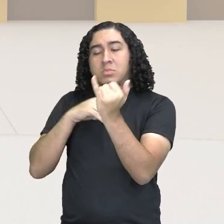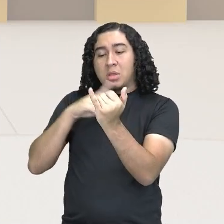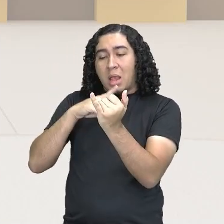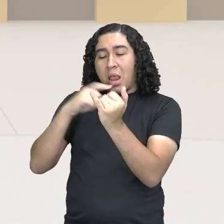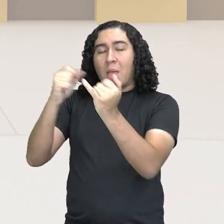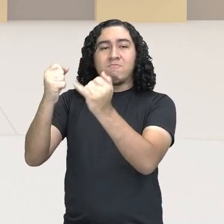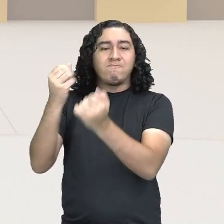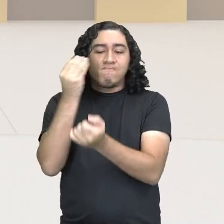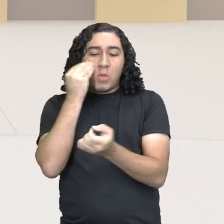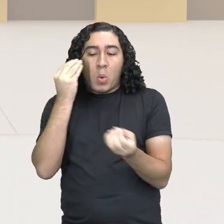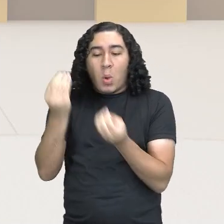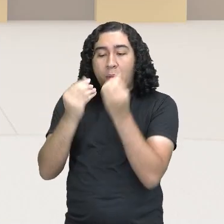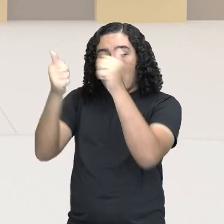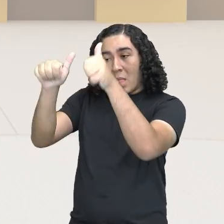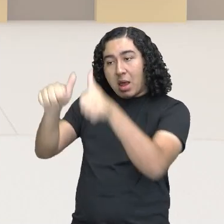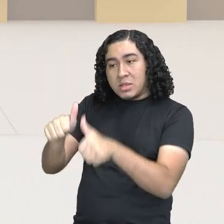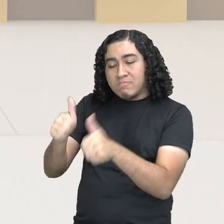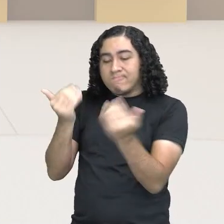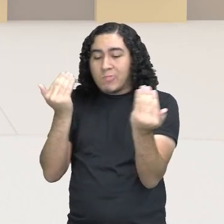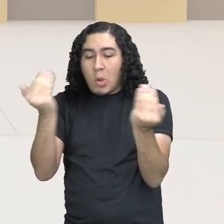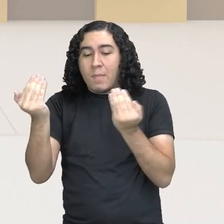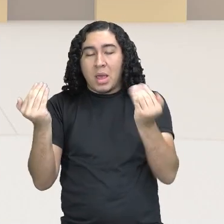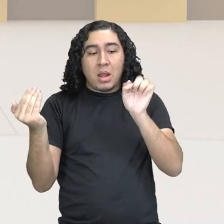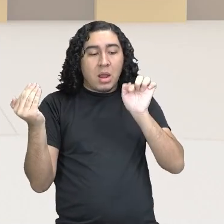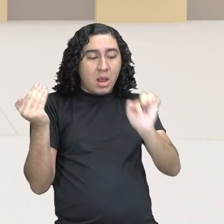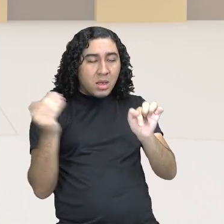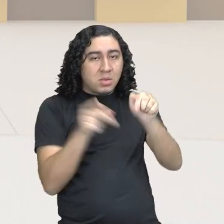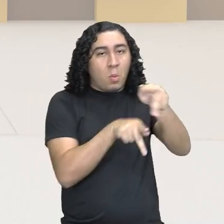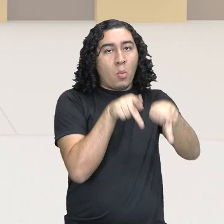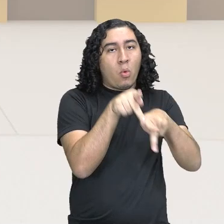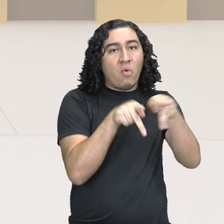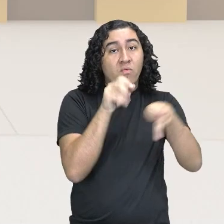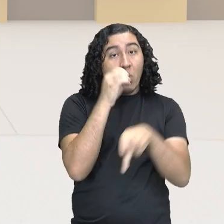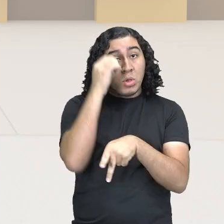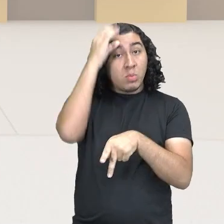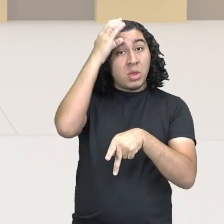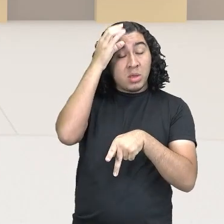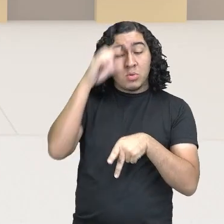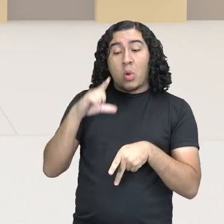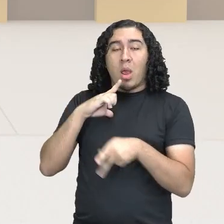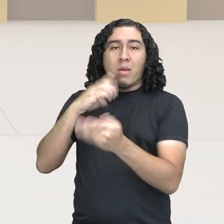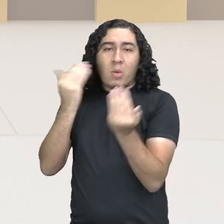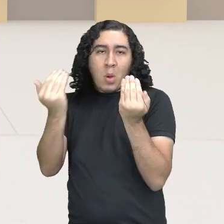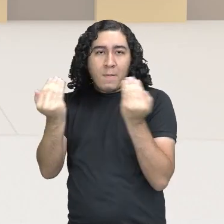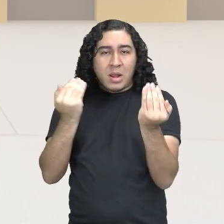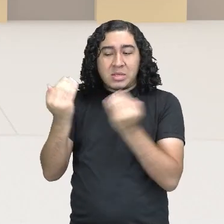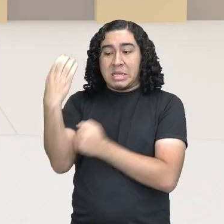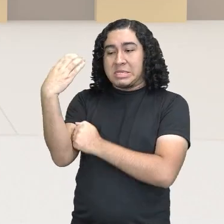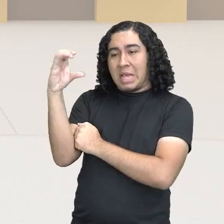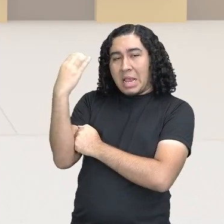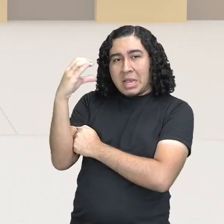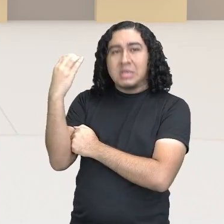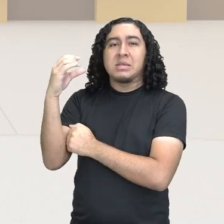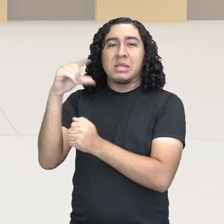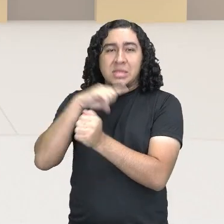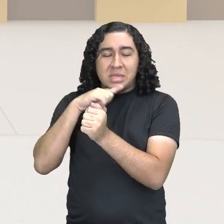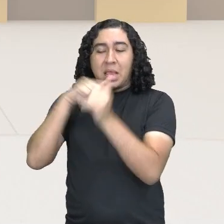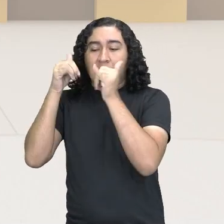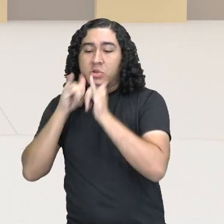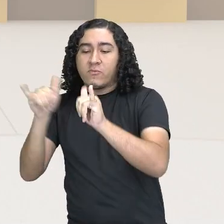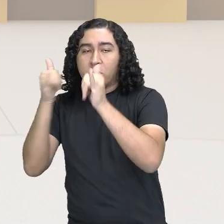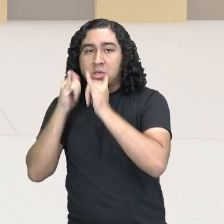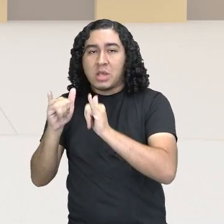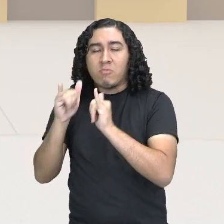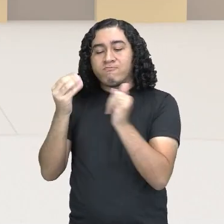da população e os dados publicados cientificamente para ver quais são as similaridades, quais são as